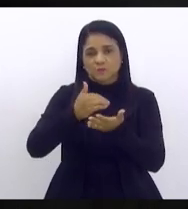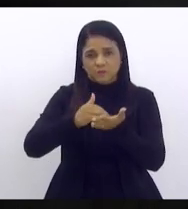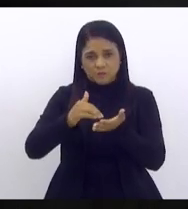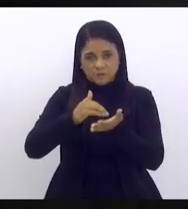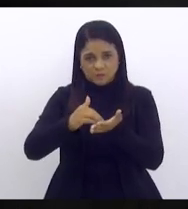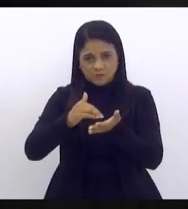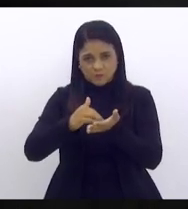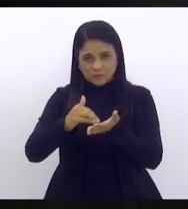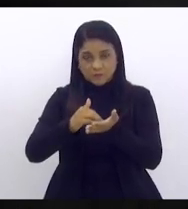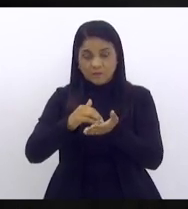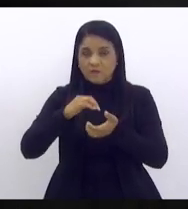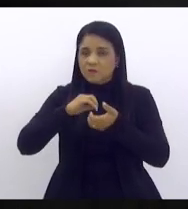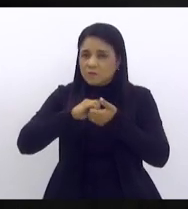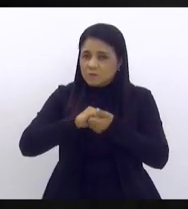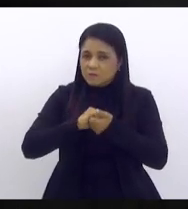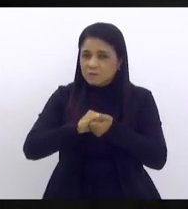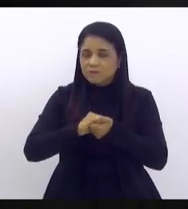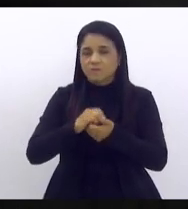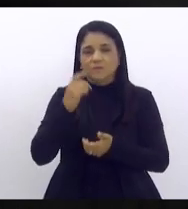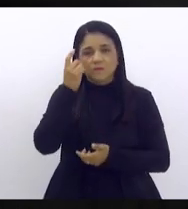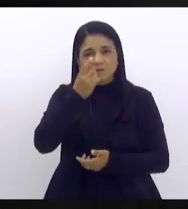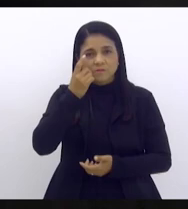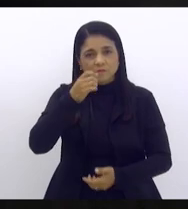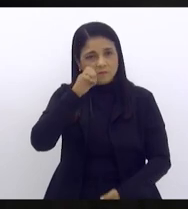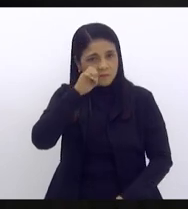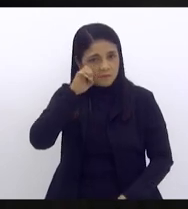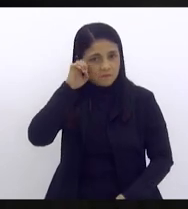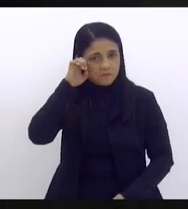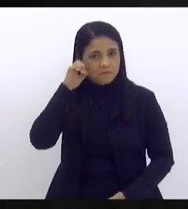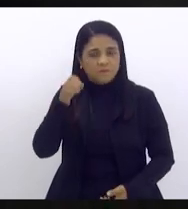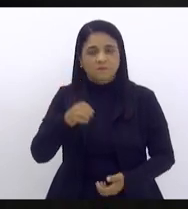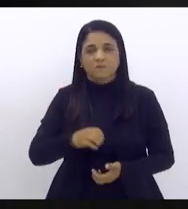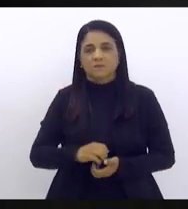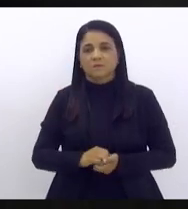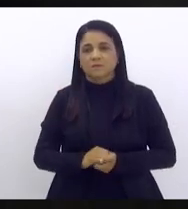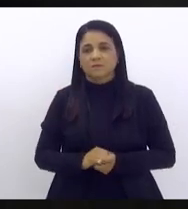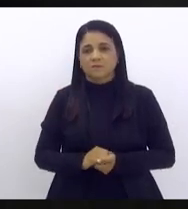e, sobretudo, cumprimentar a deputada Élica pela iniciativa.